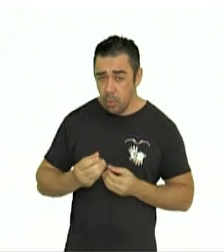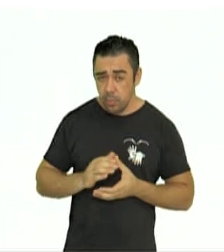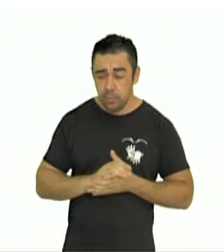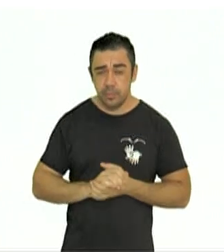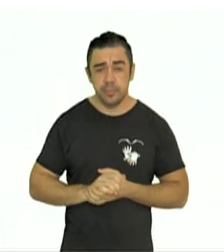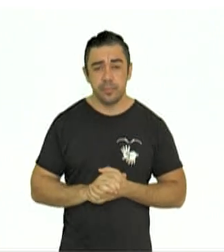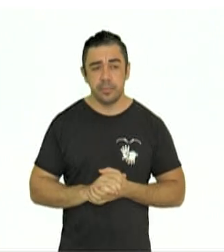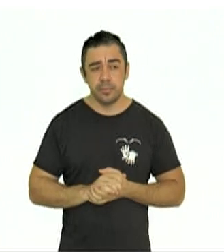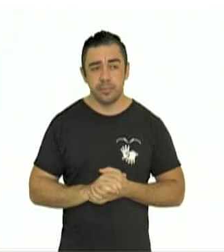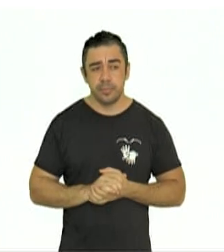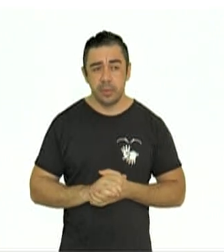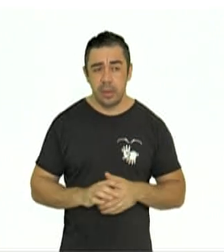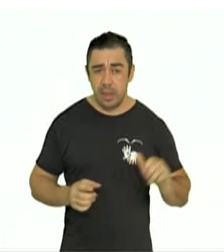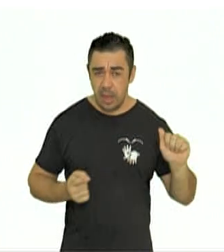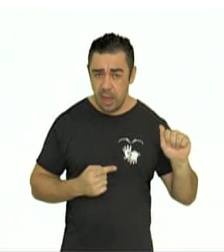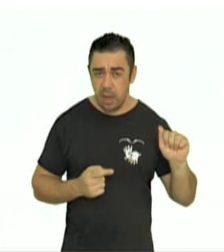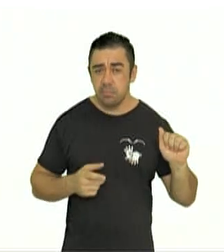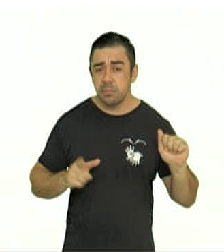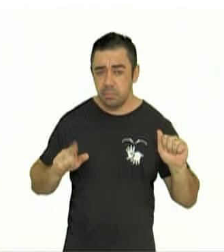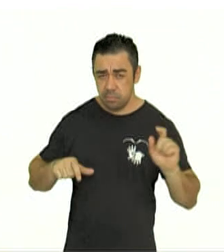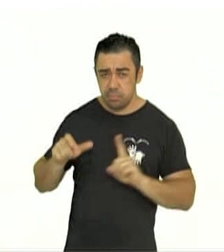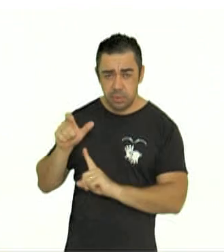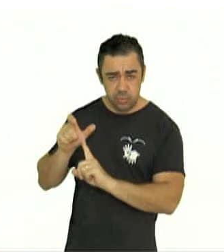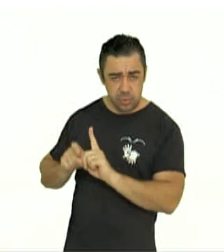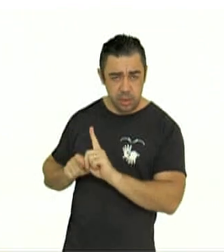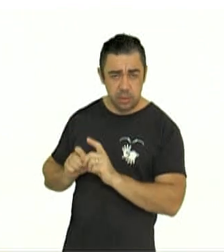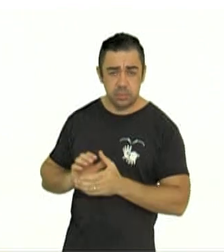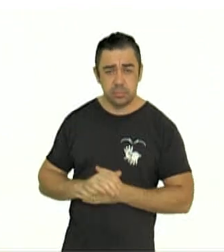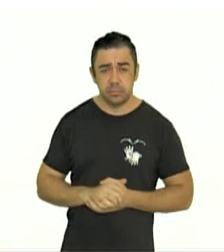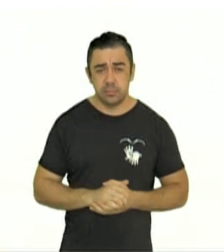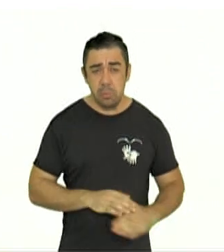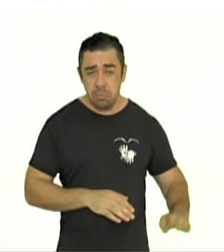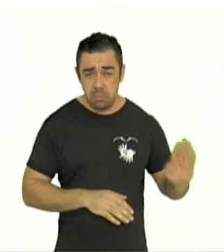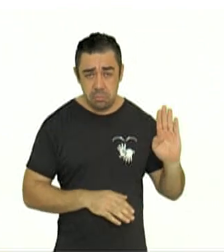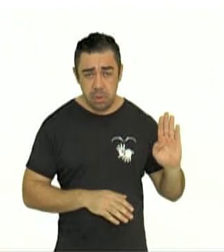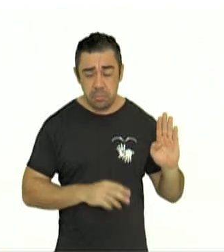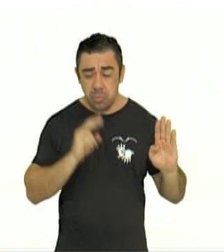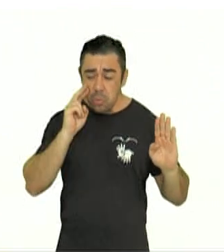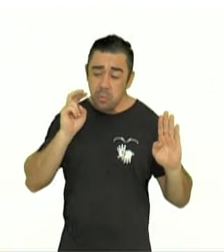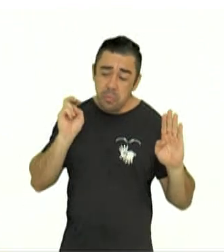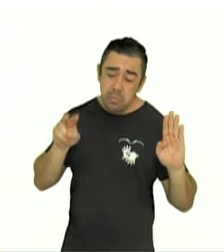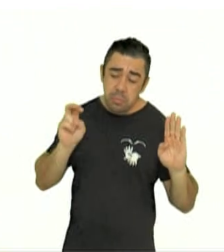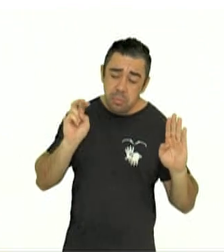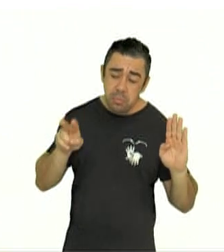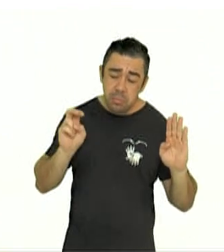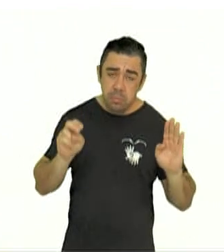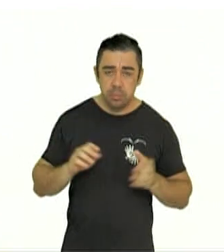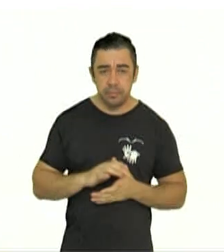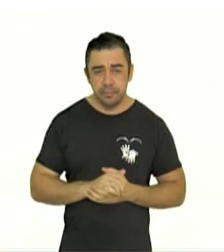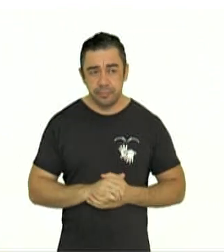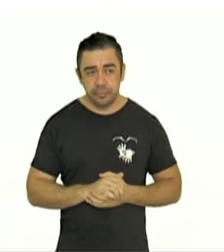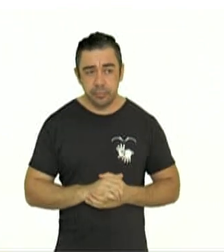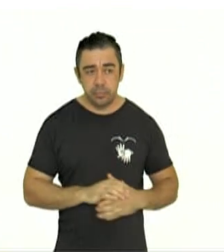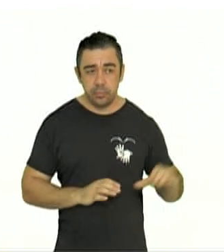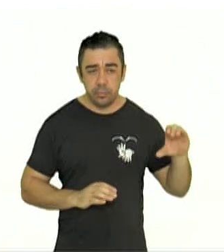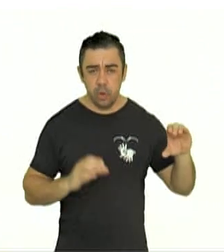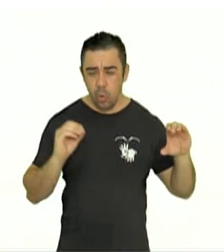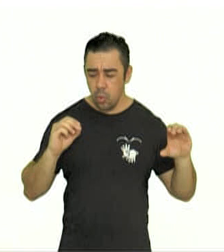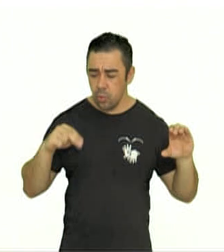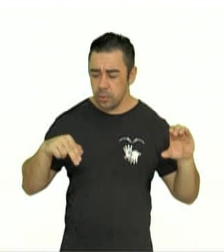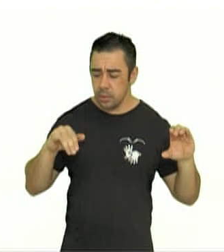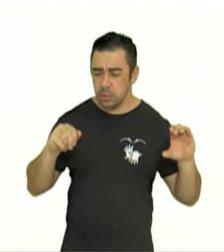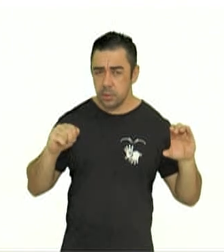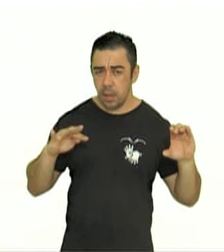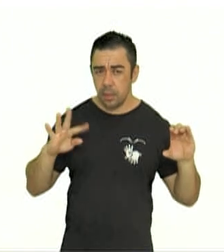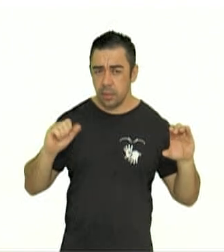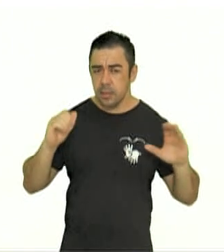caso? É um narrador personagem? É um narrador observador? Um narrador onisciente?